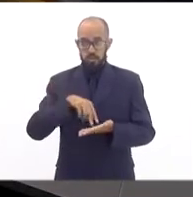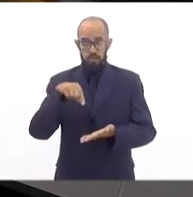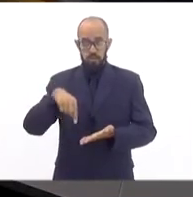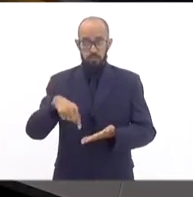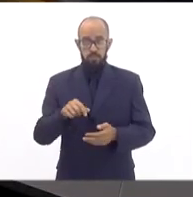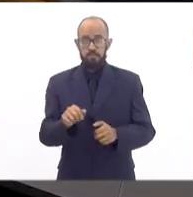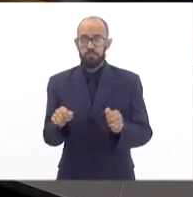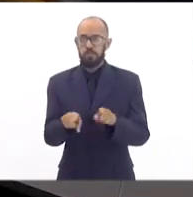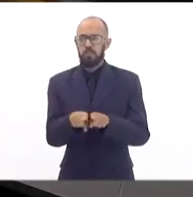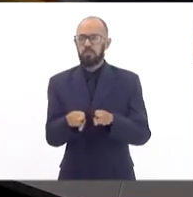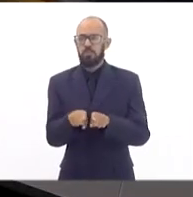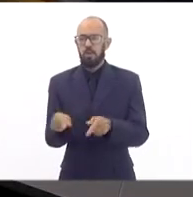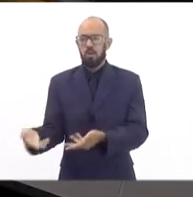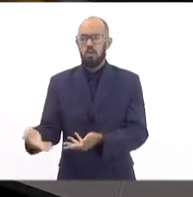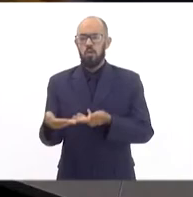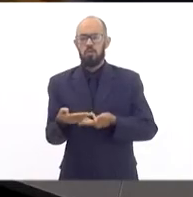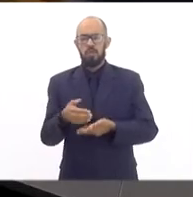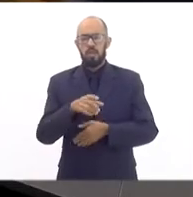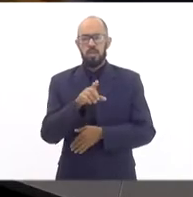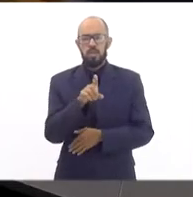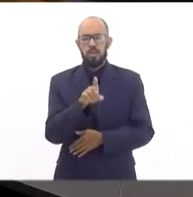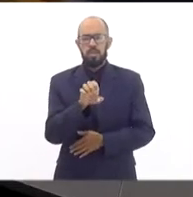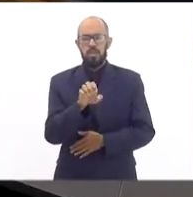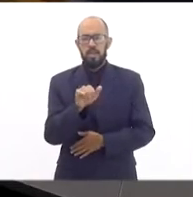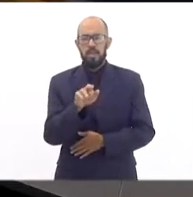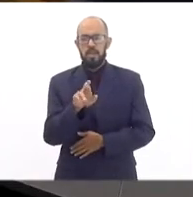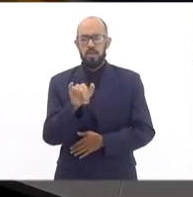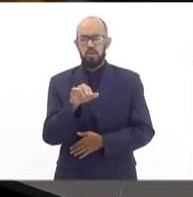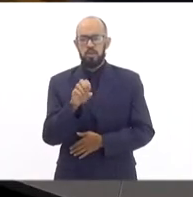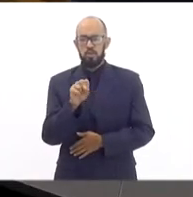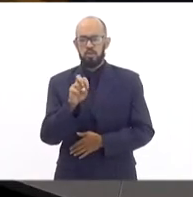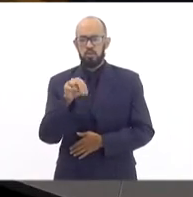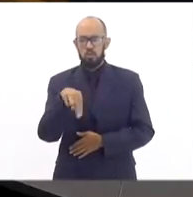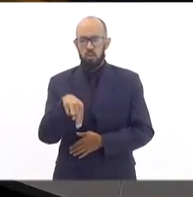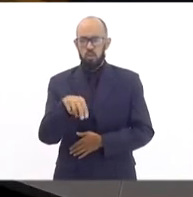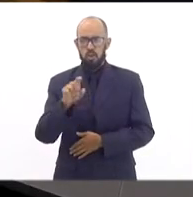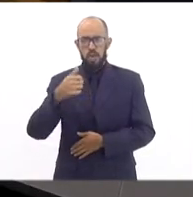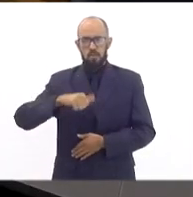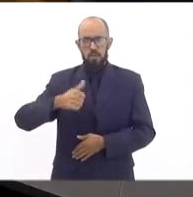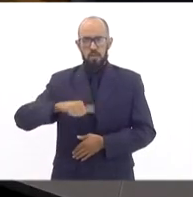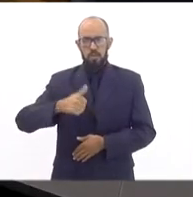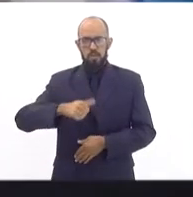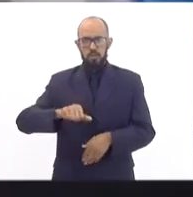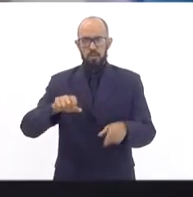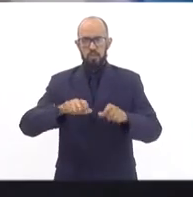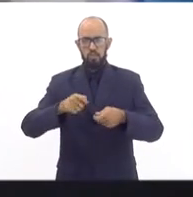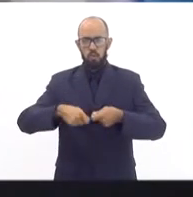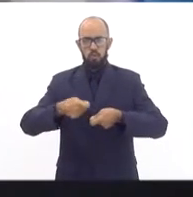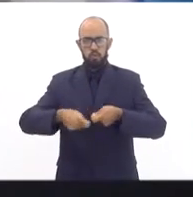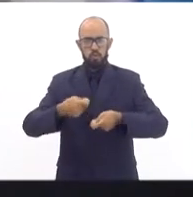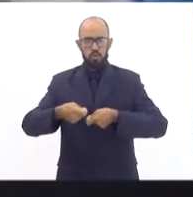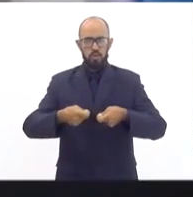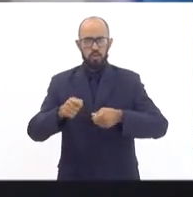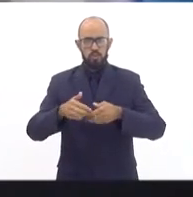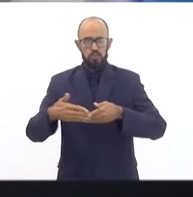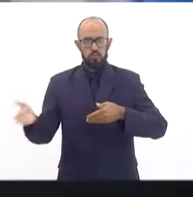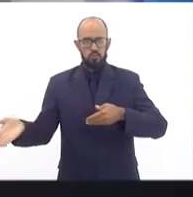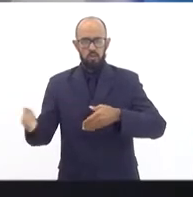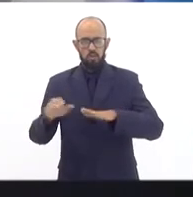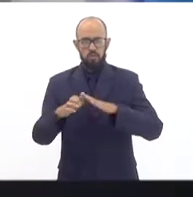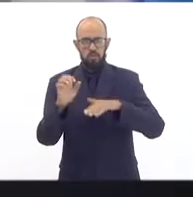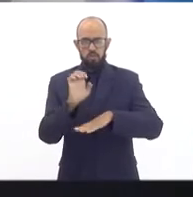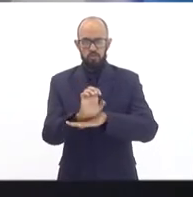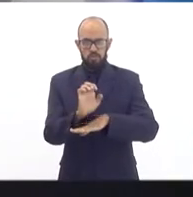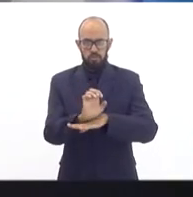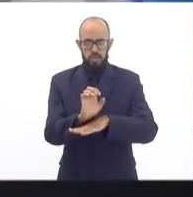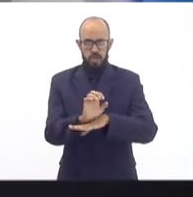Eu queria chamar também o Deirson de Castro Silva, analista de controle externo do Tribunal de Contas do Estado, já que foi